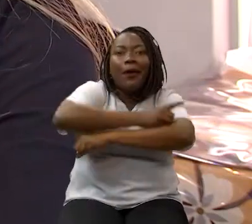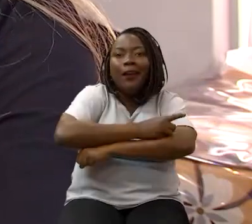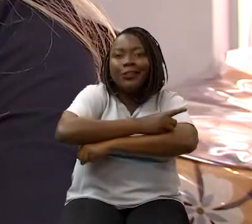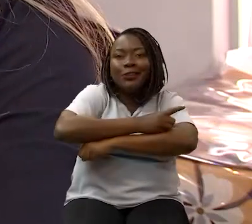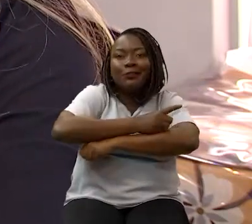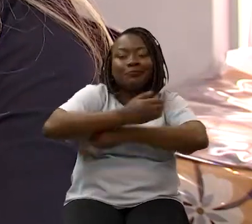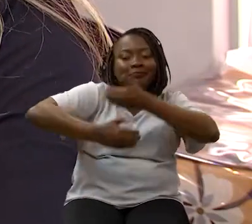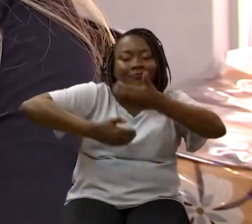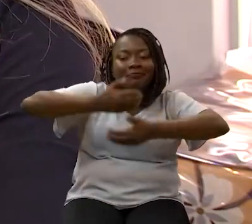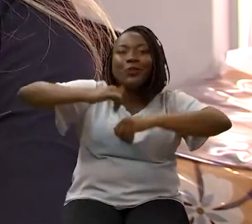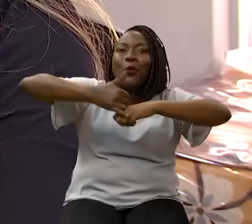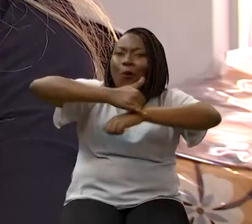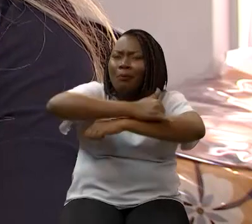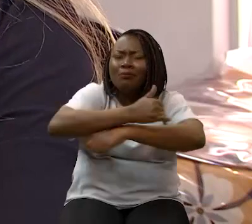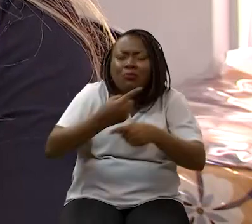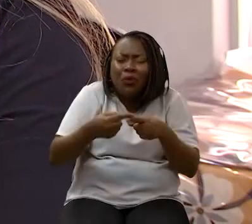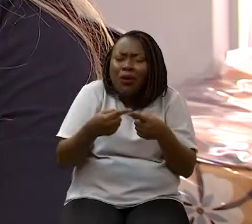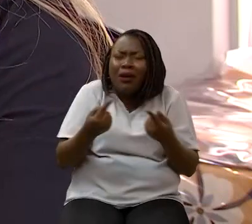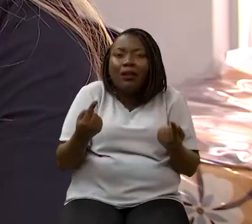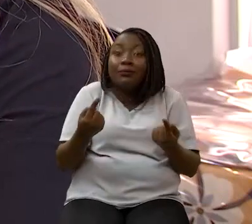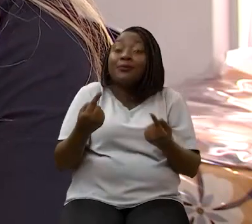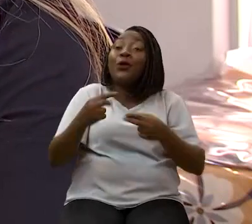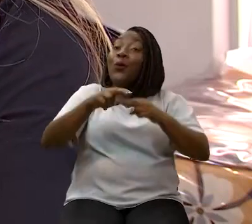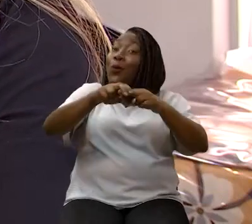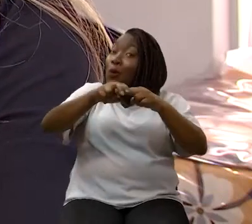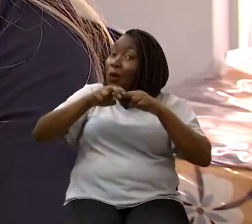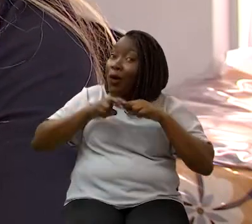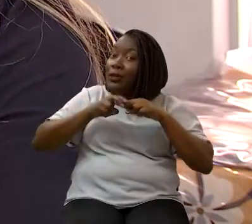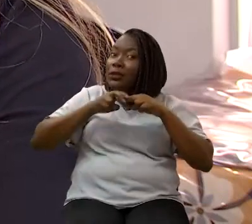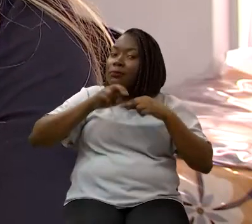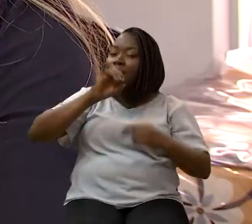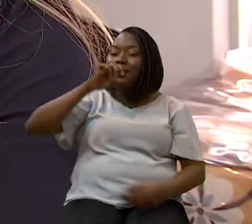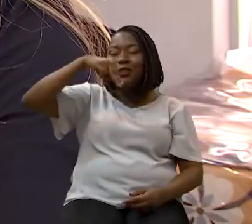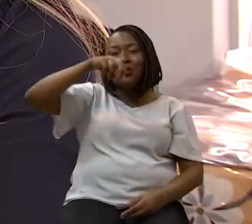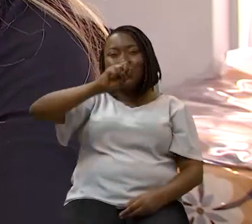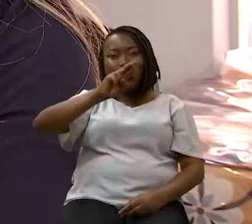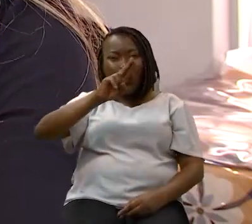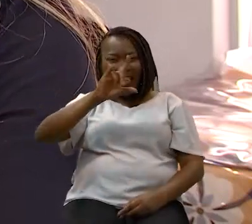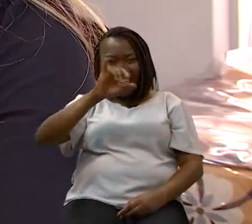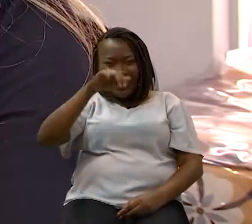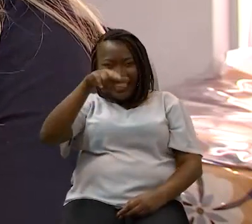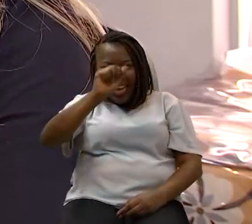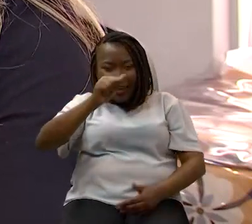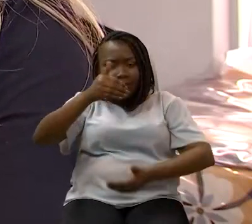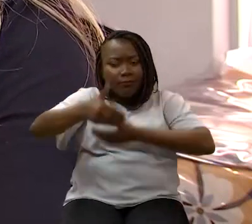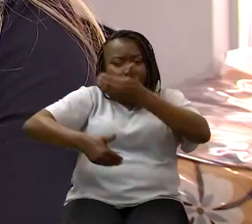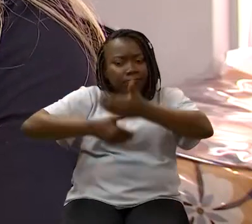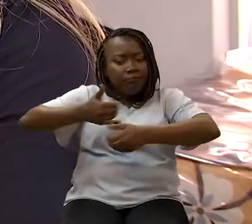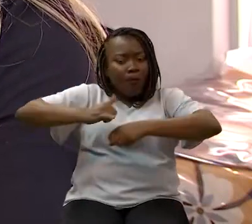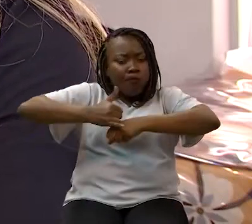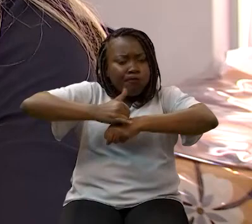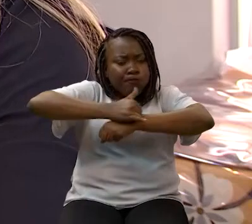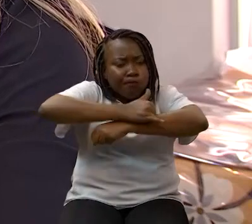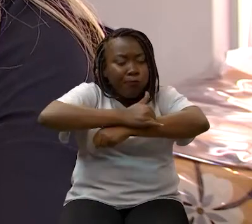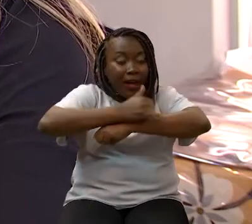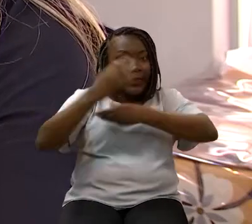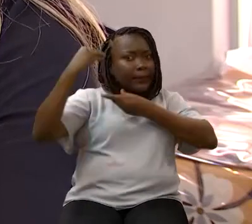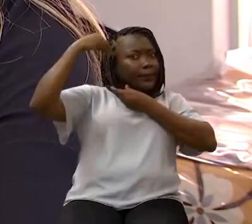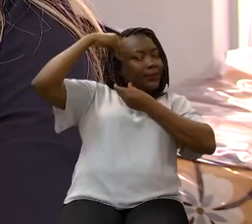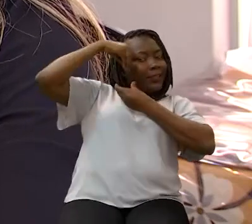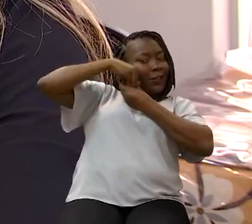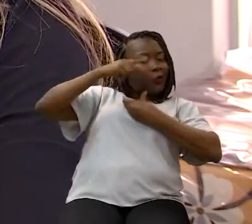quando a gente fica obeso? Porque a nossa insulina, quando a gente ganha peso, ela não funciona da